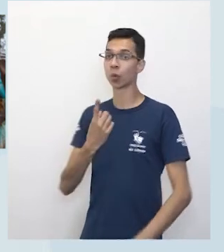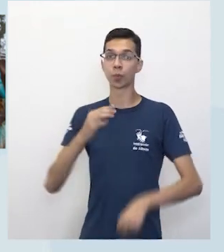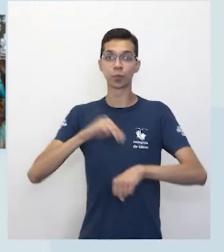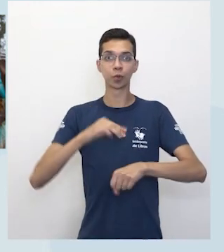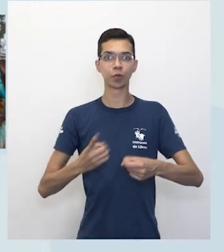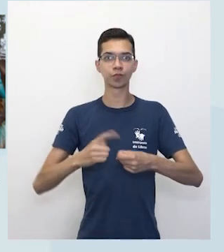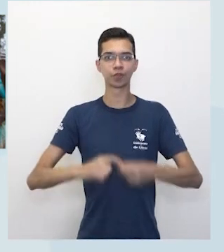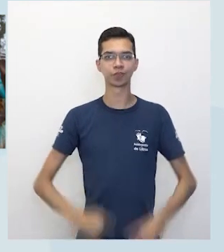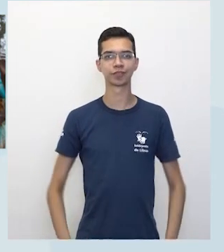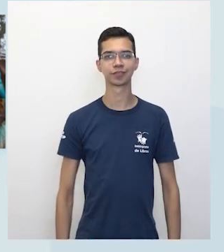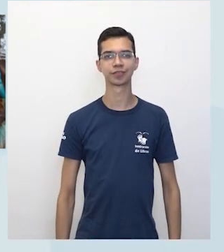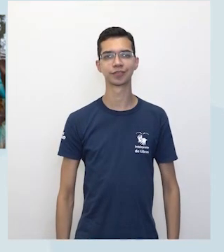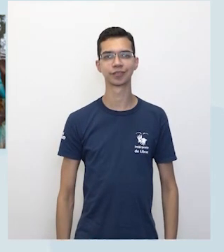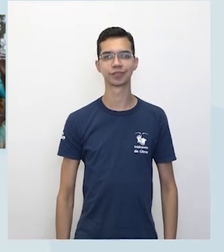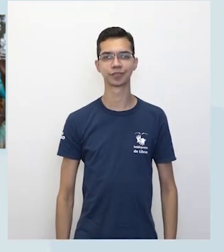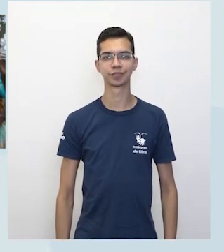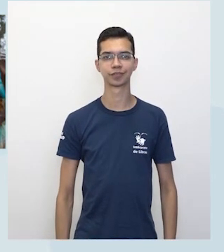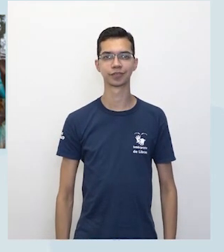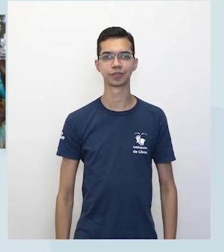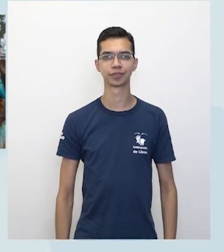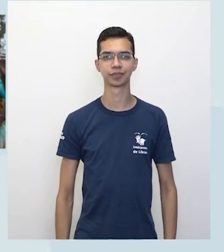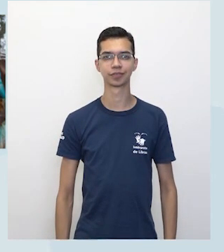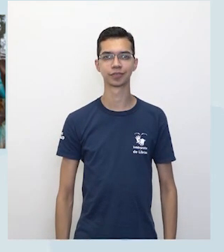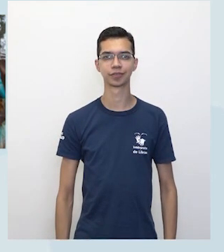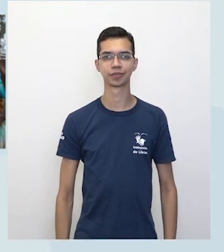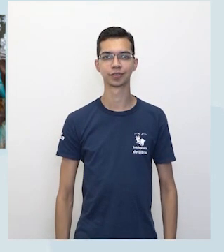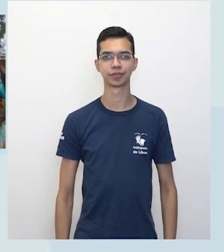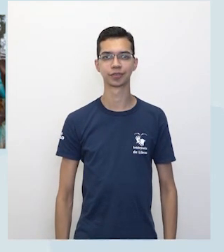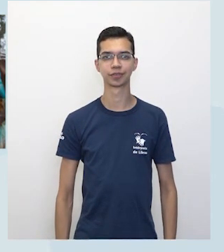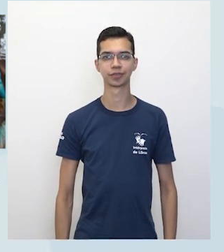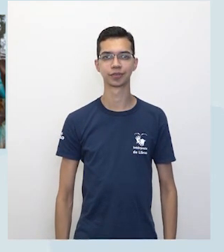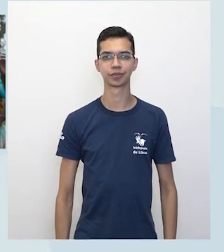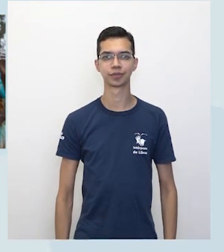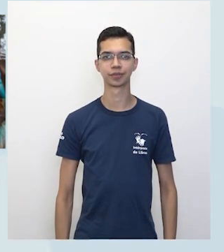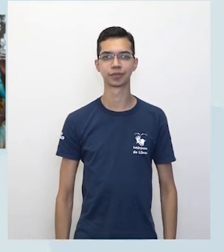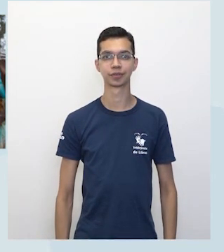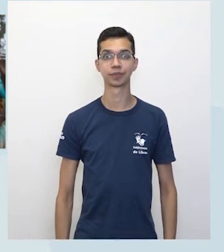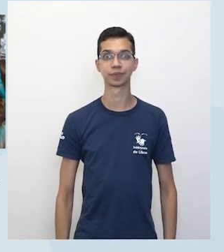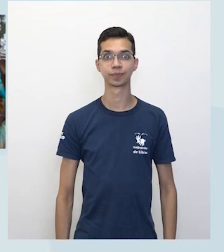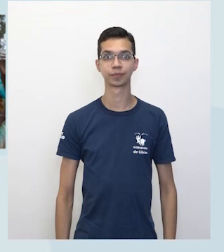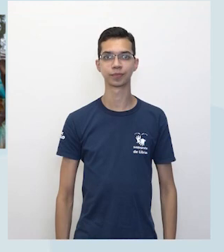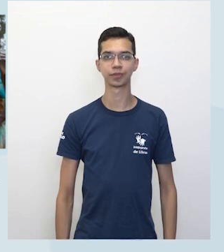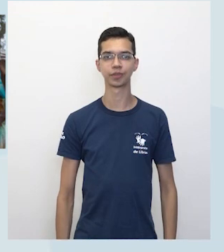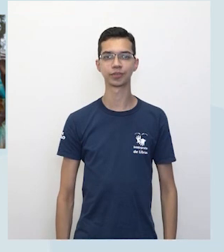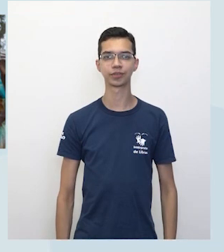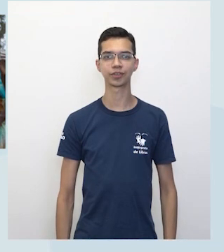já volta. Isso aí.